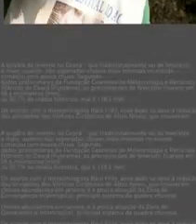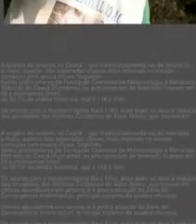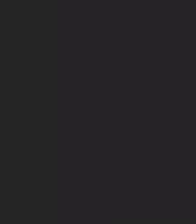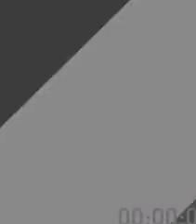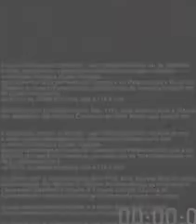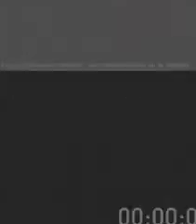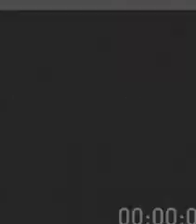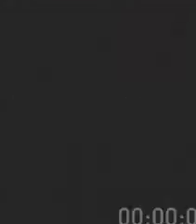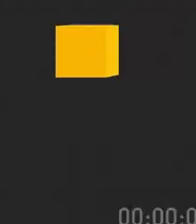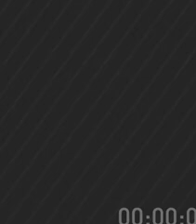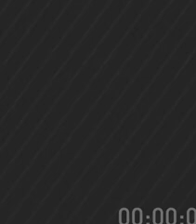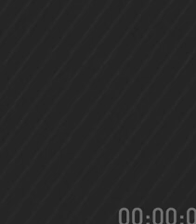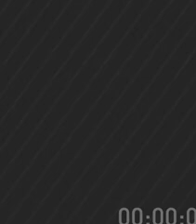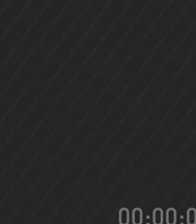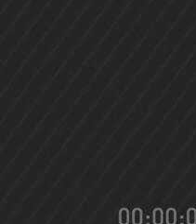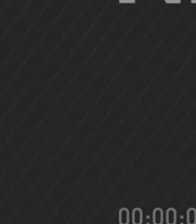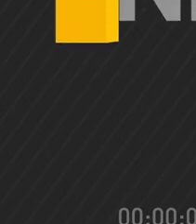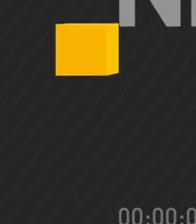ae